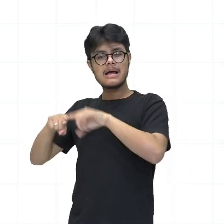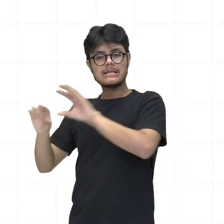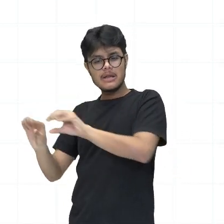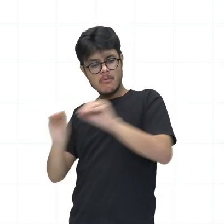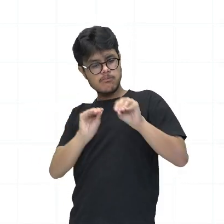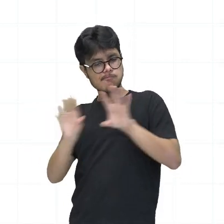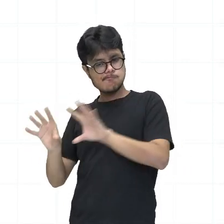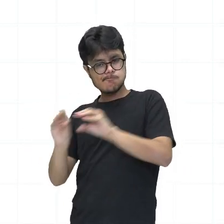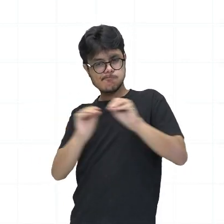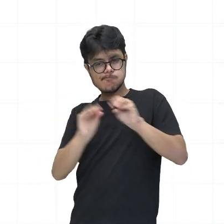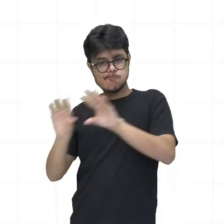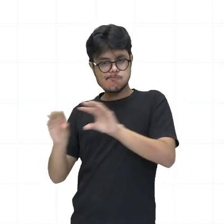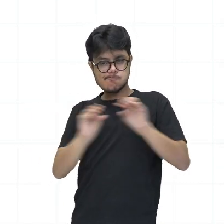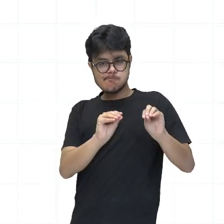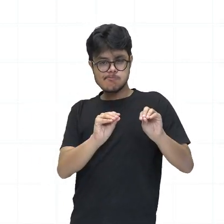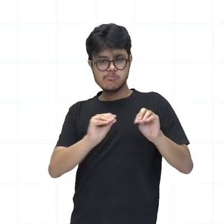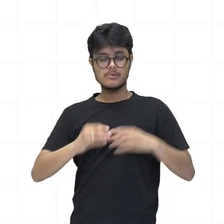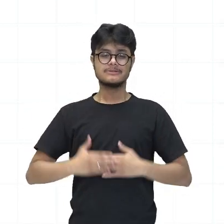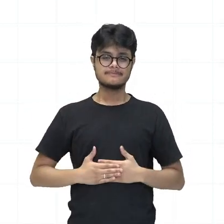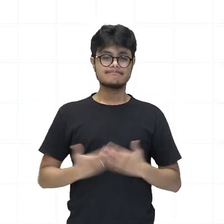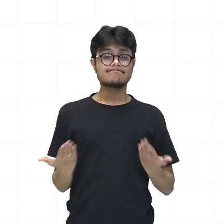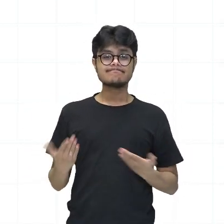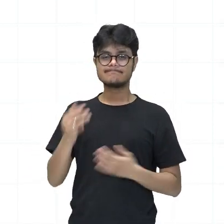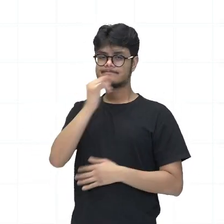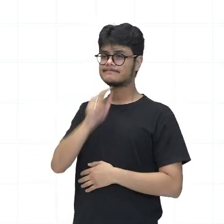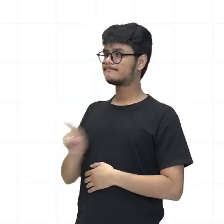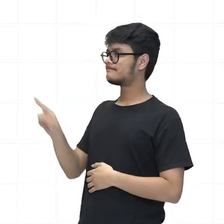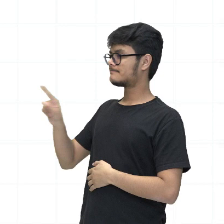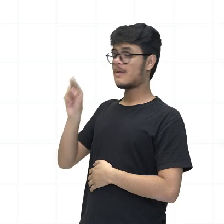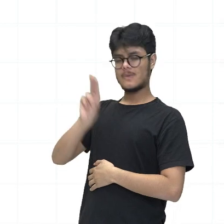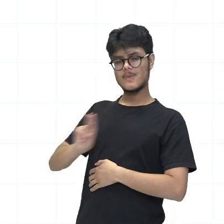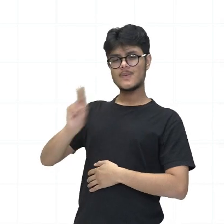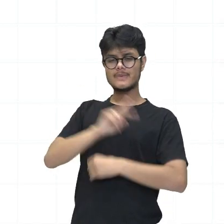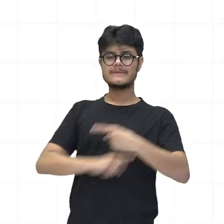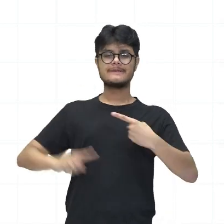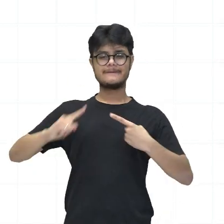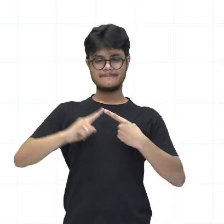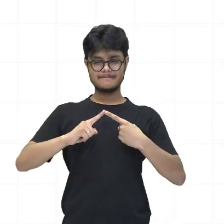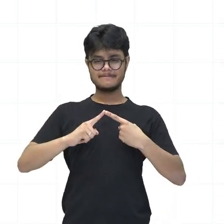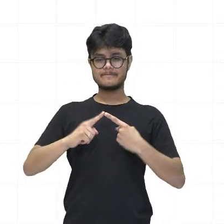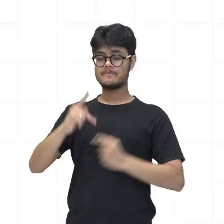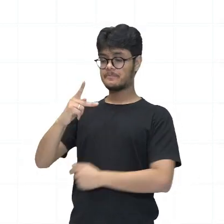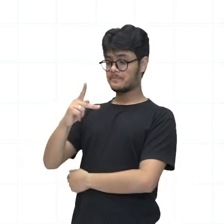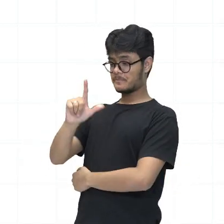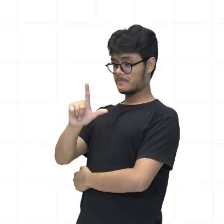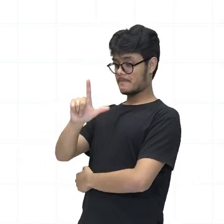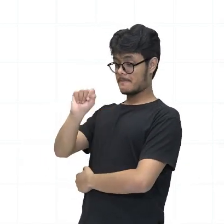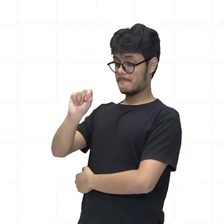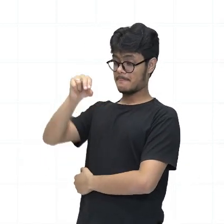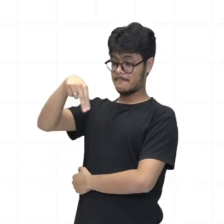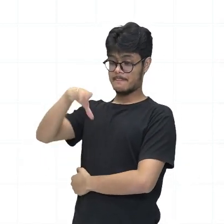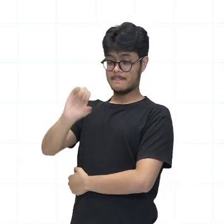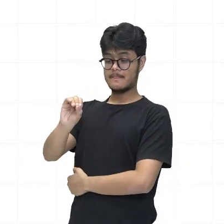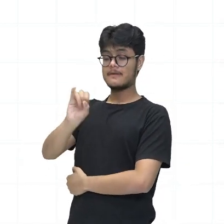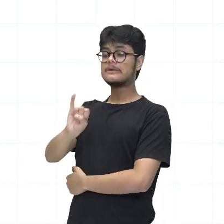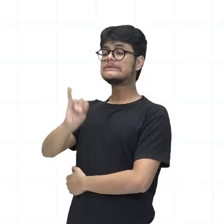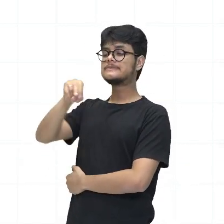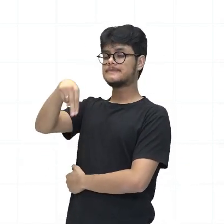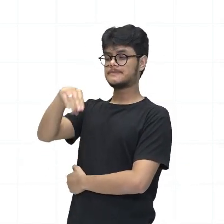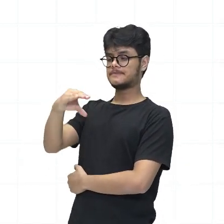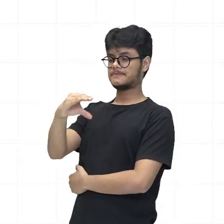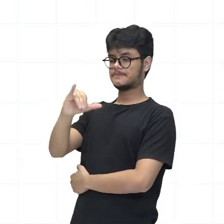de material, né? Então, o plano inclinado trata-se de uma superfície plana, rígida e